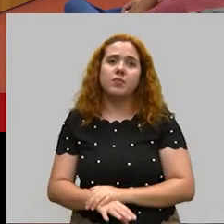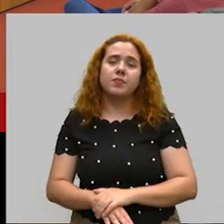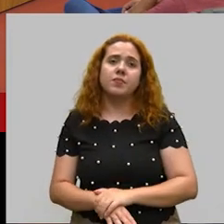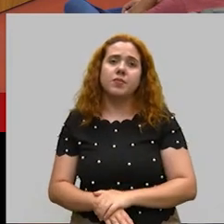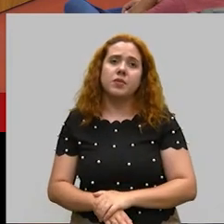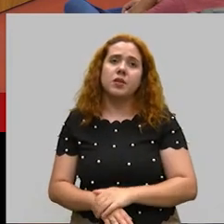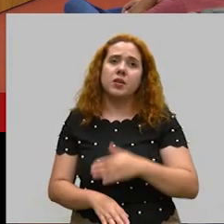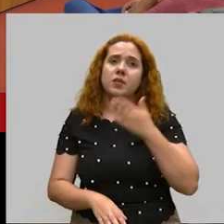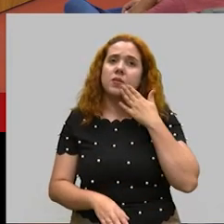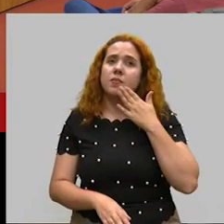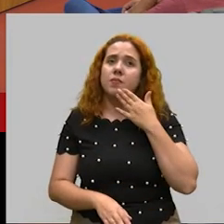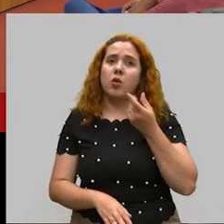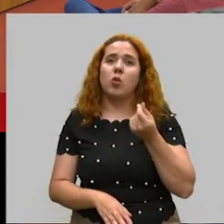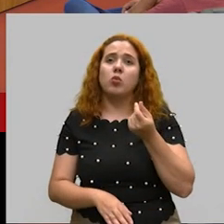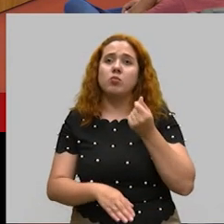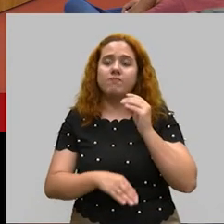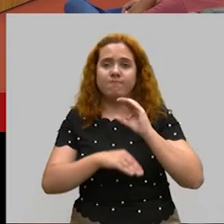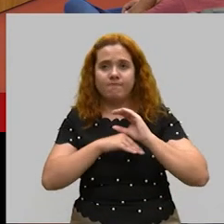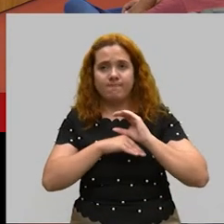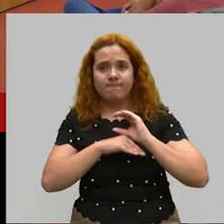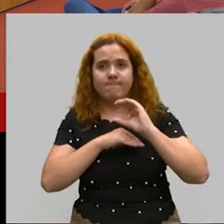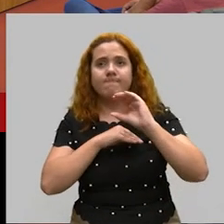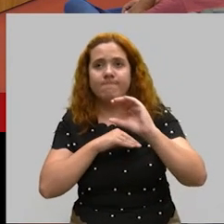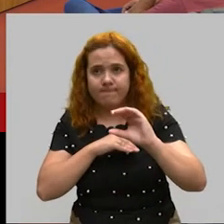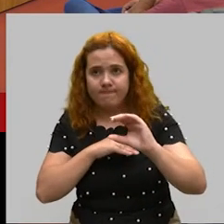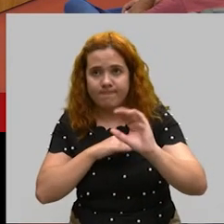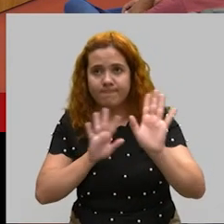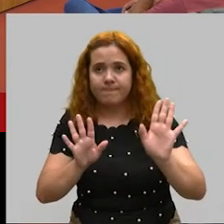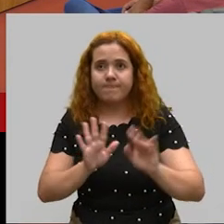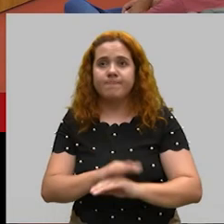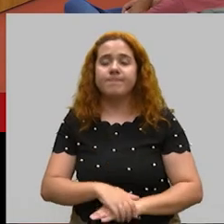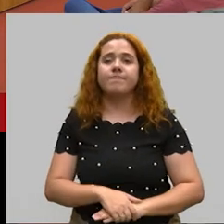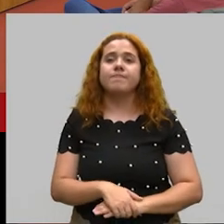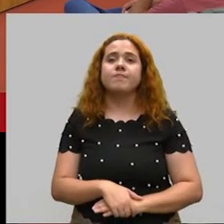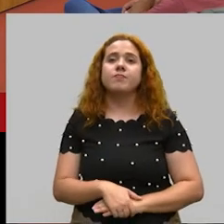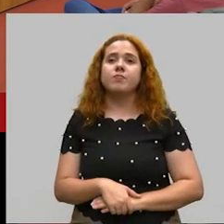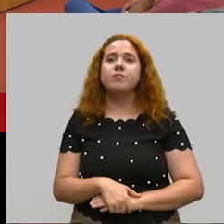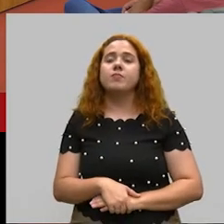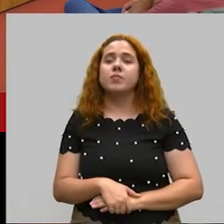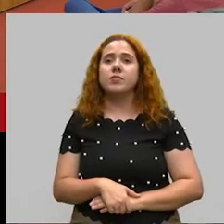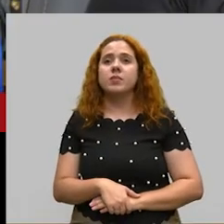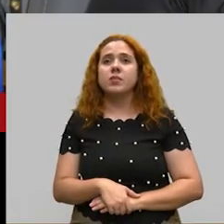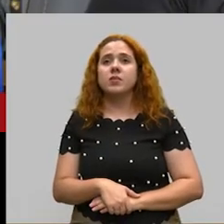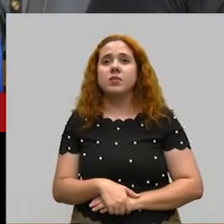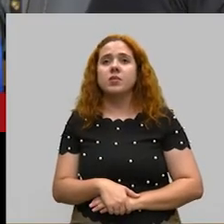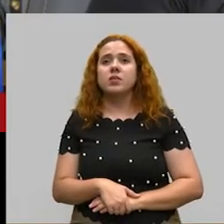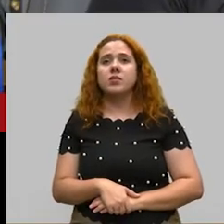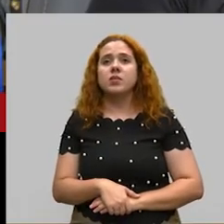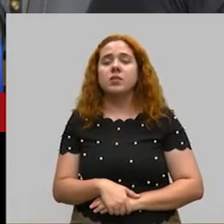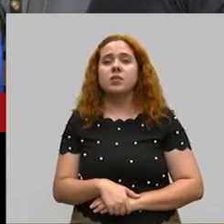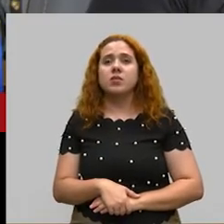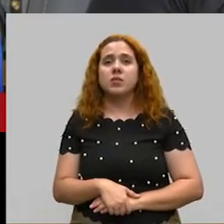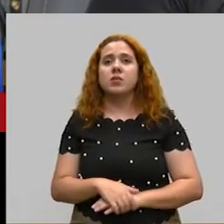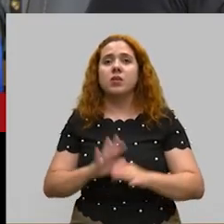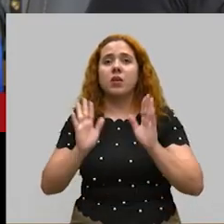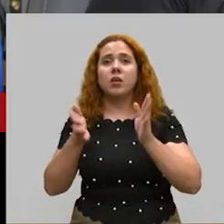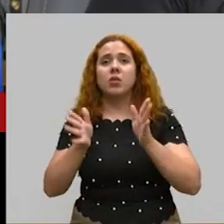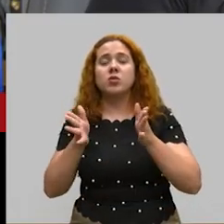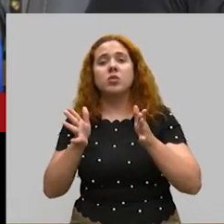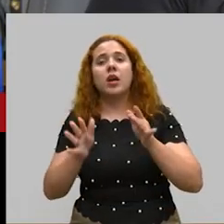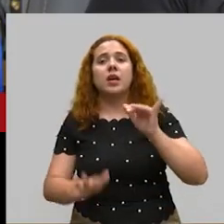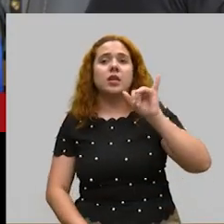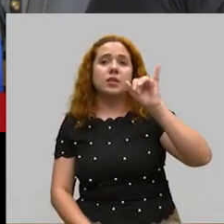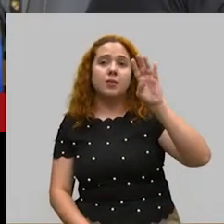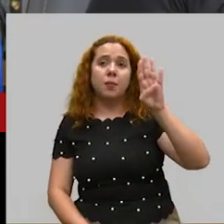poder fazer a distribuição de mobiliário não é isso ficou acertado foi mobiliário então isso eu já acertei já junto à